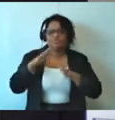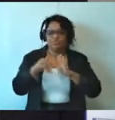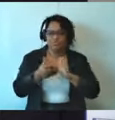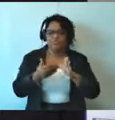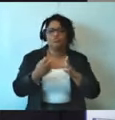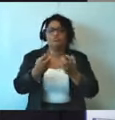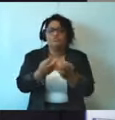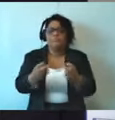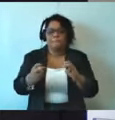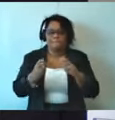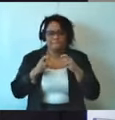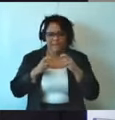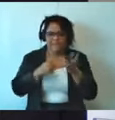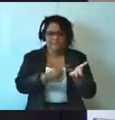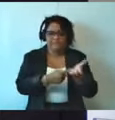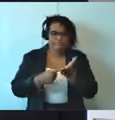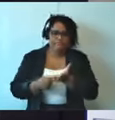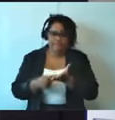da mesa.